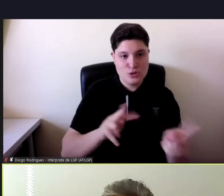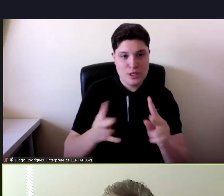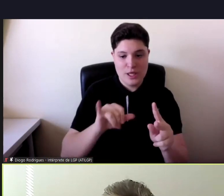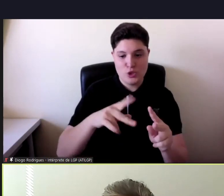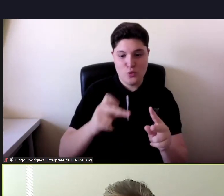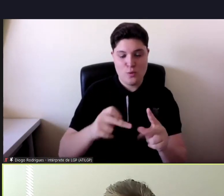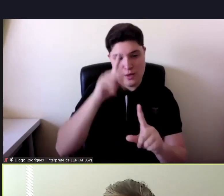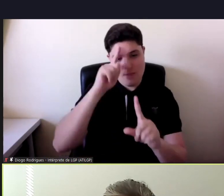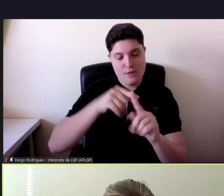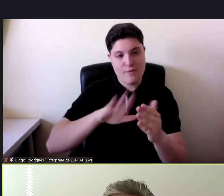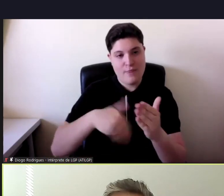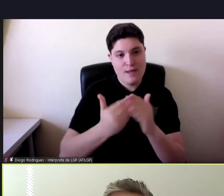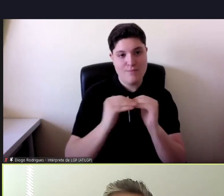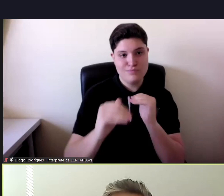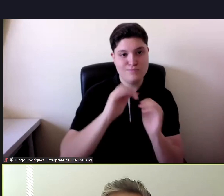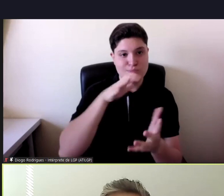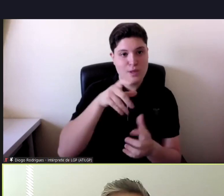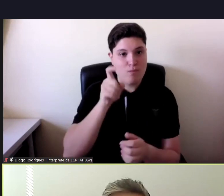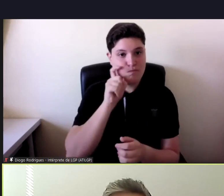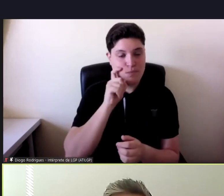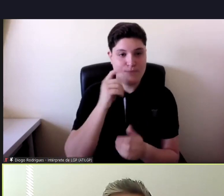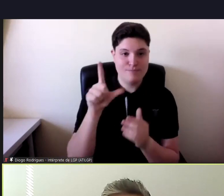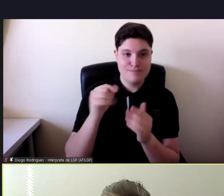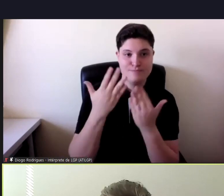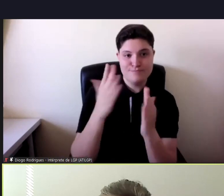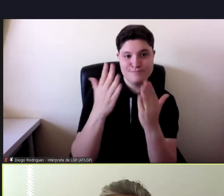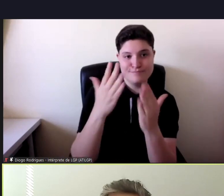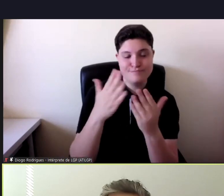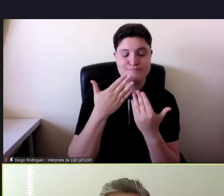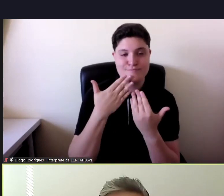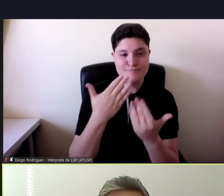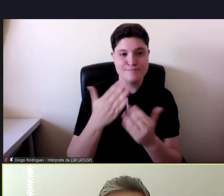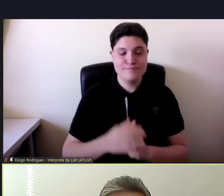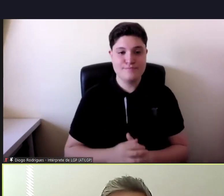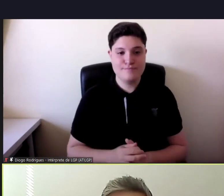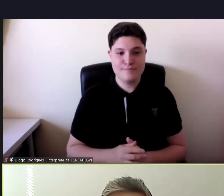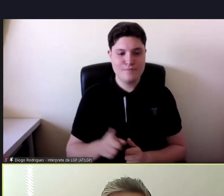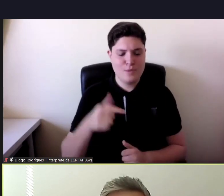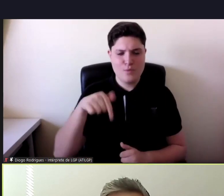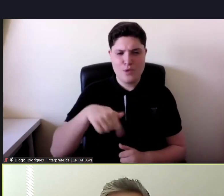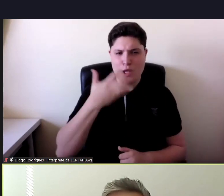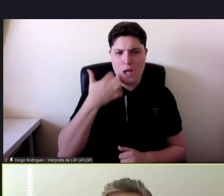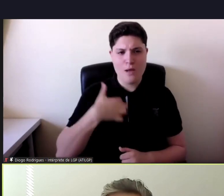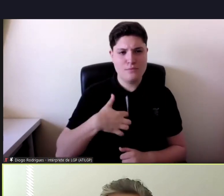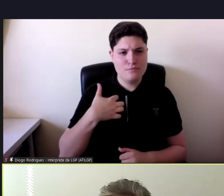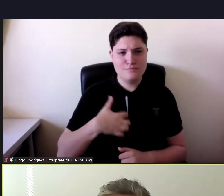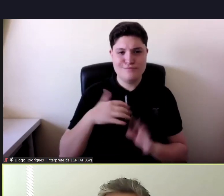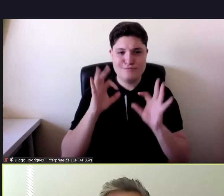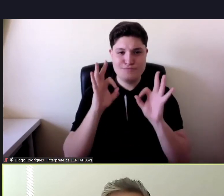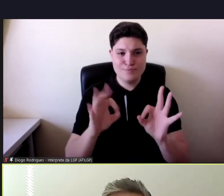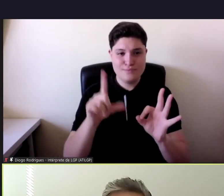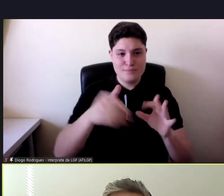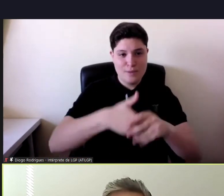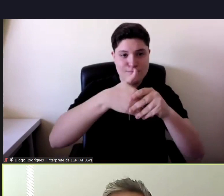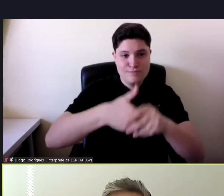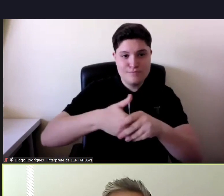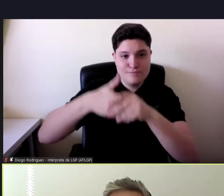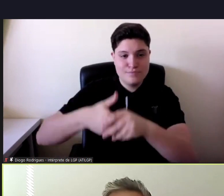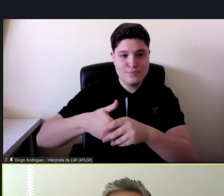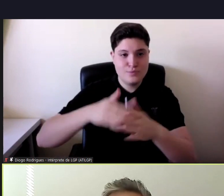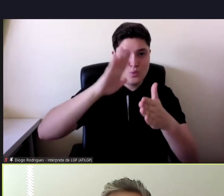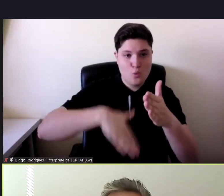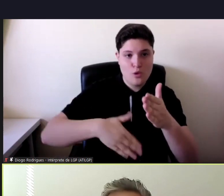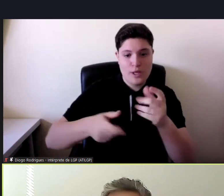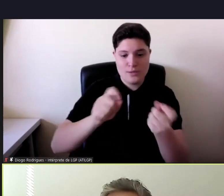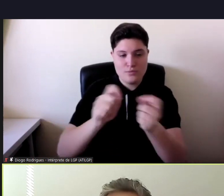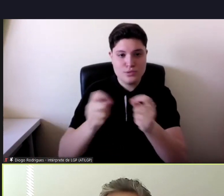a sustentabilidade e claro, felicitar pela iniciativa. É com muito gosto que estou aqui. Cumprimento os meus colegas de painel e todos